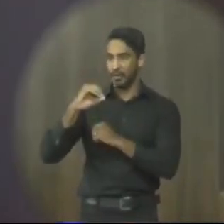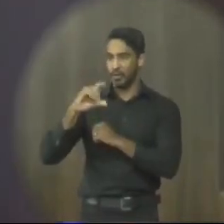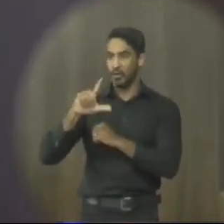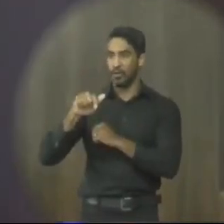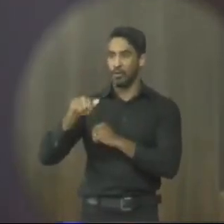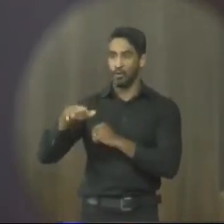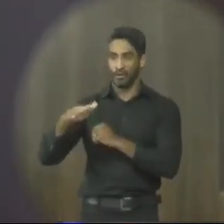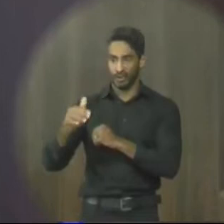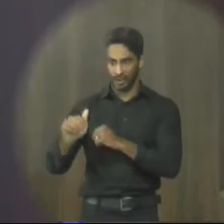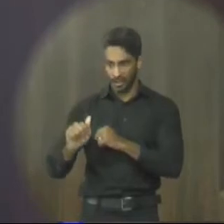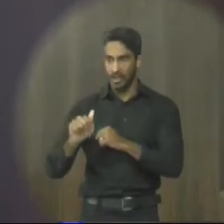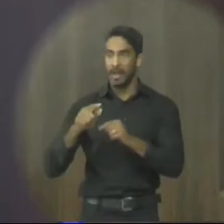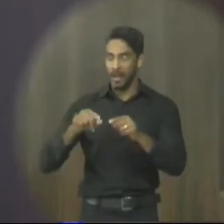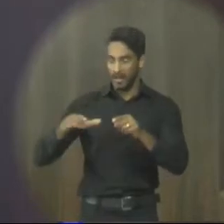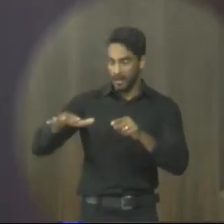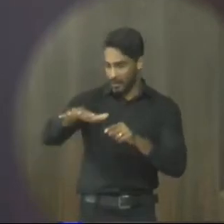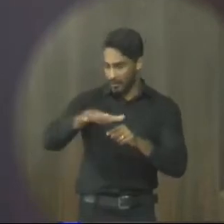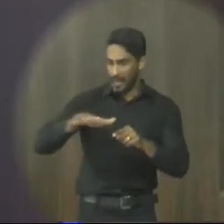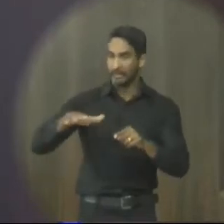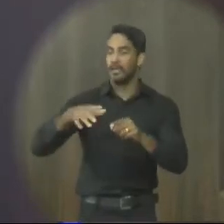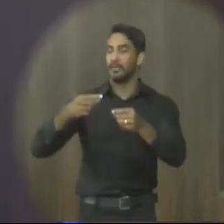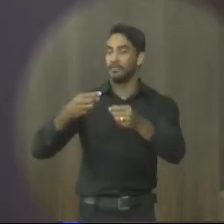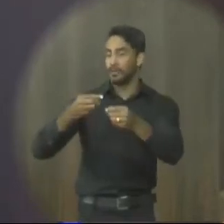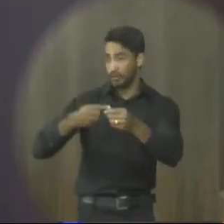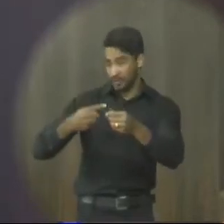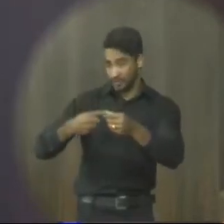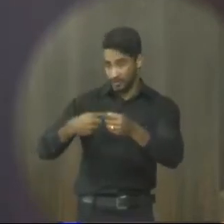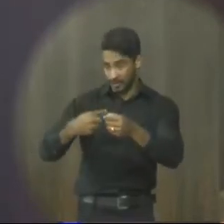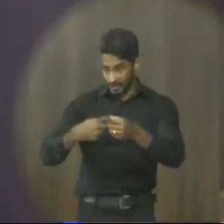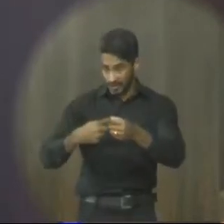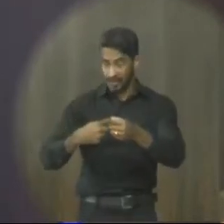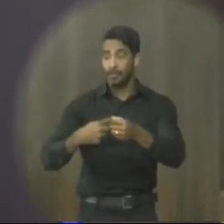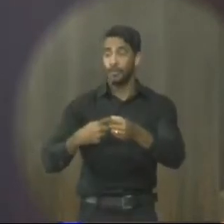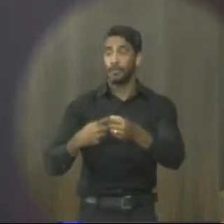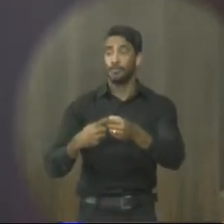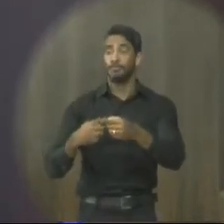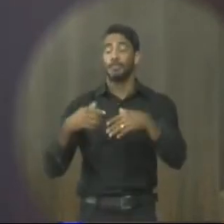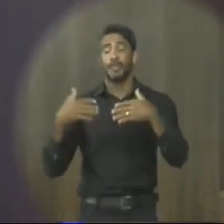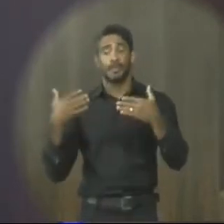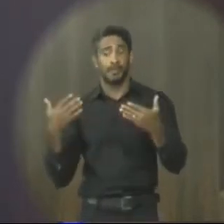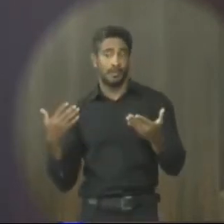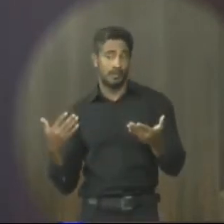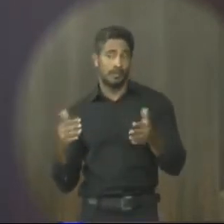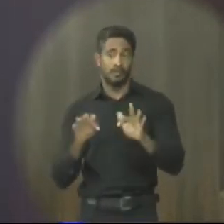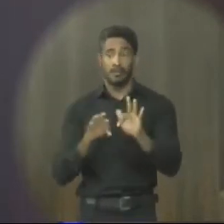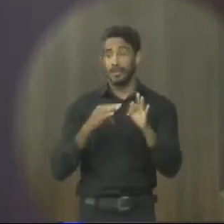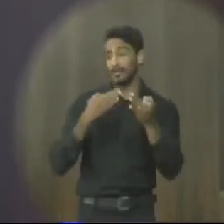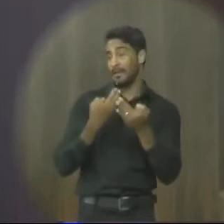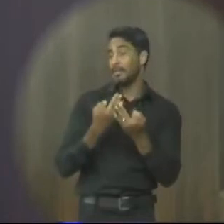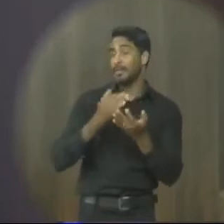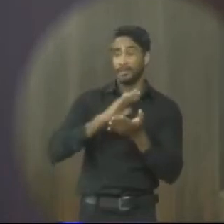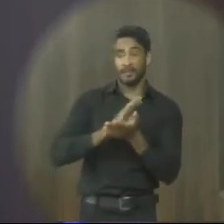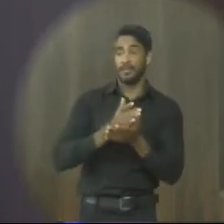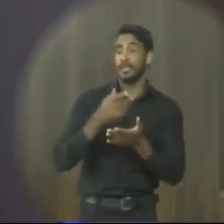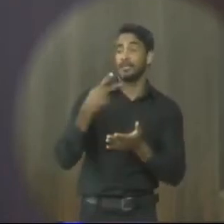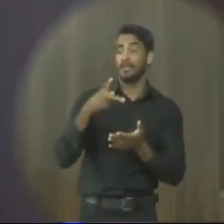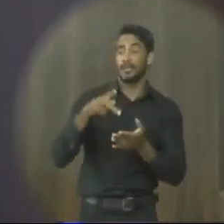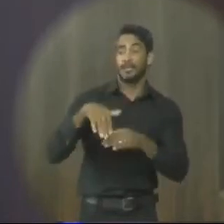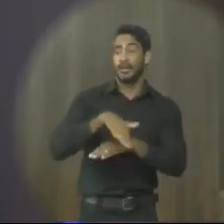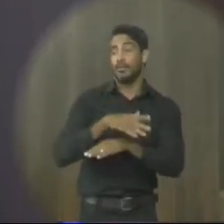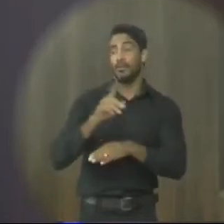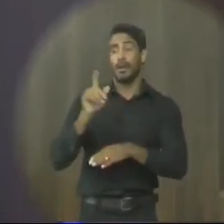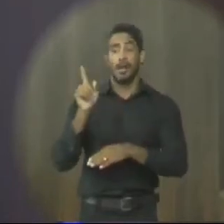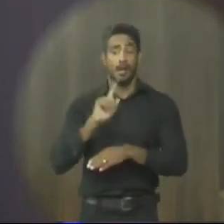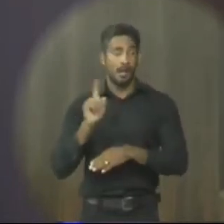esse quarteirão é área do município, área institucional do município, área verde do município. Então, assim, nenhuma família está sendo prejudicada nessa rua ali.